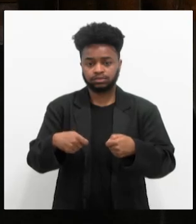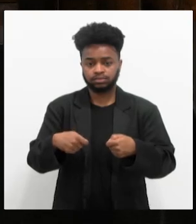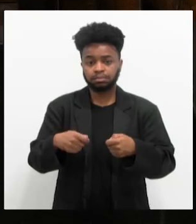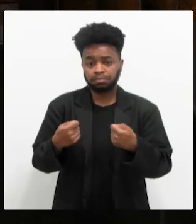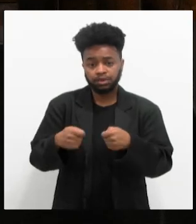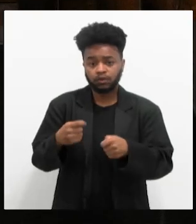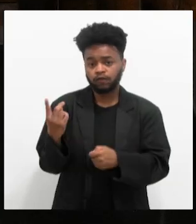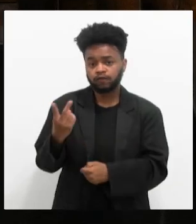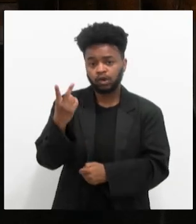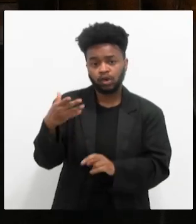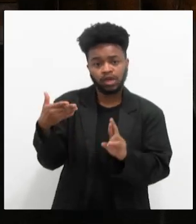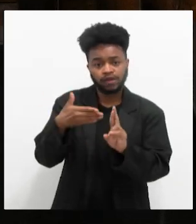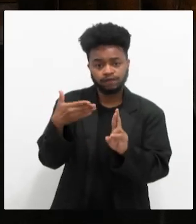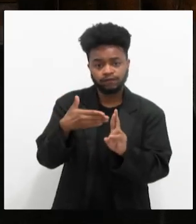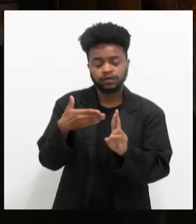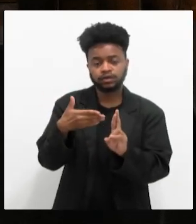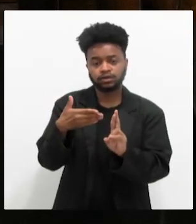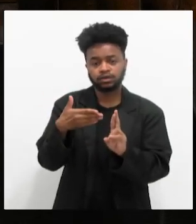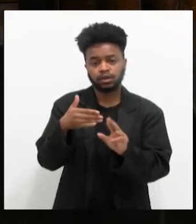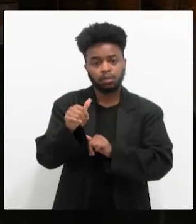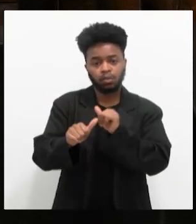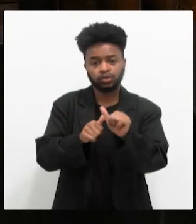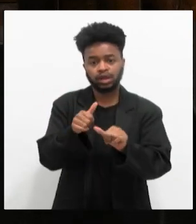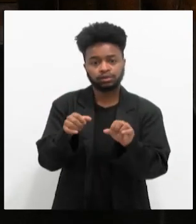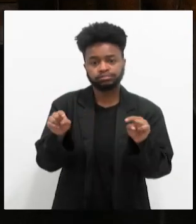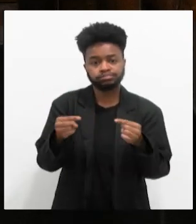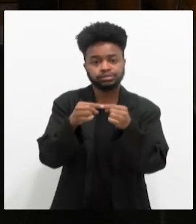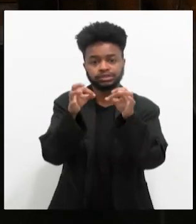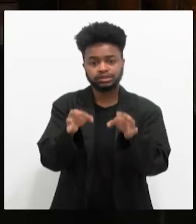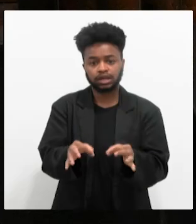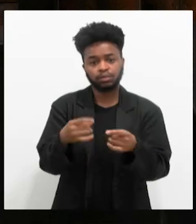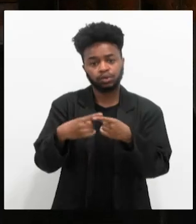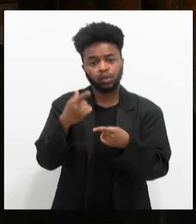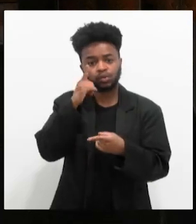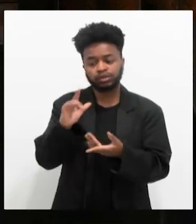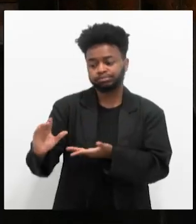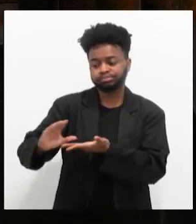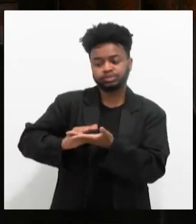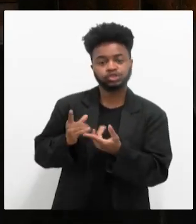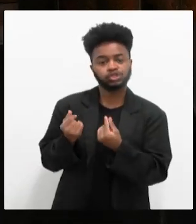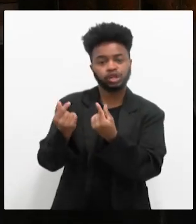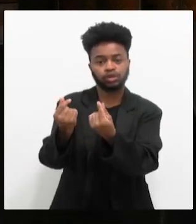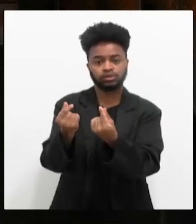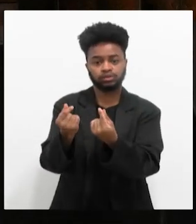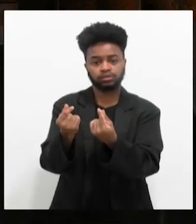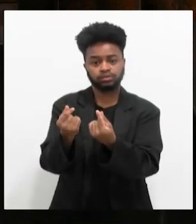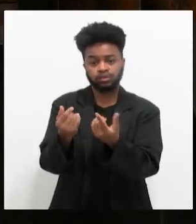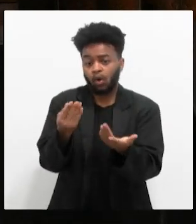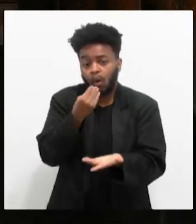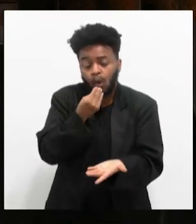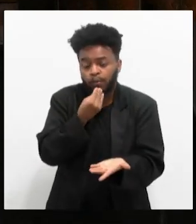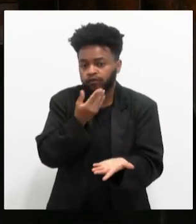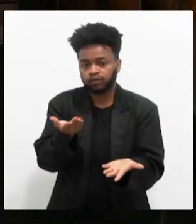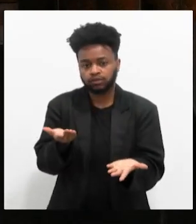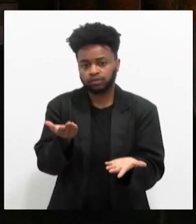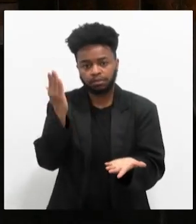colocar o preço de referência do petróleo correto, porque ela vai faturar mais. Vovó viu a